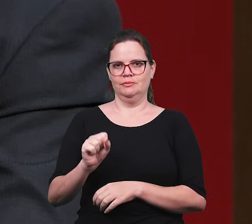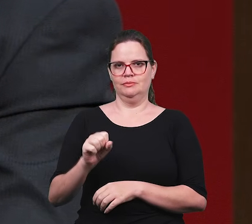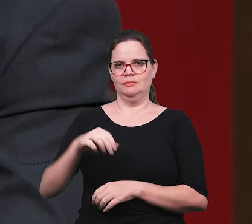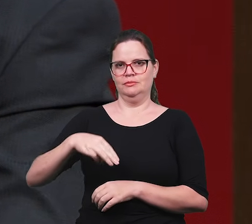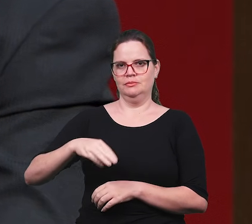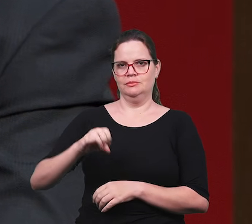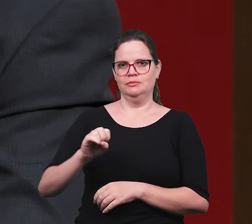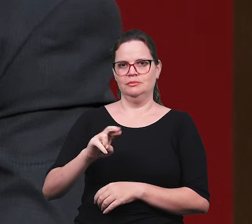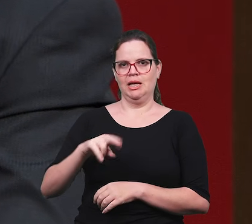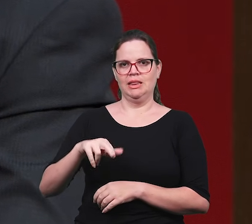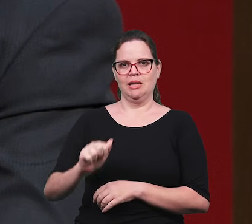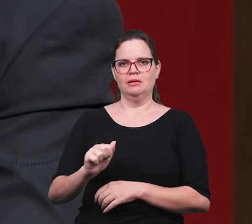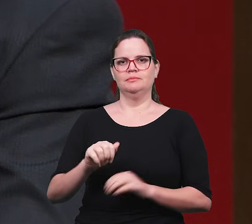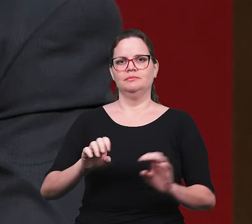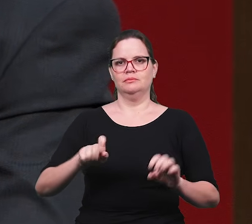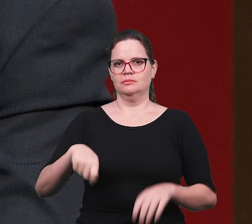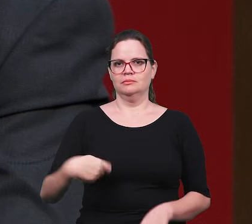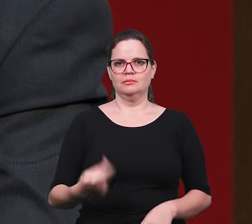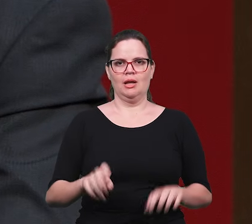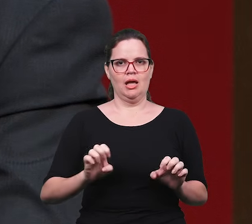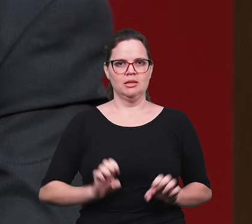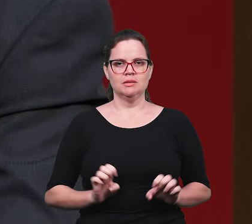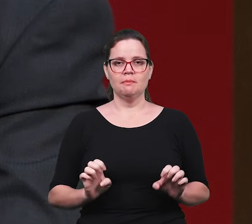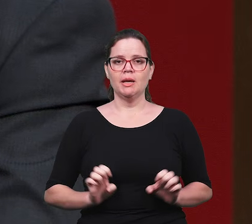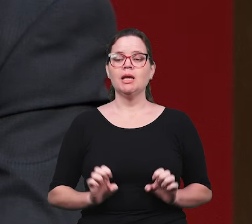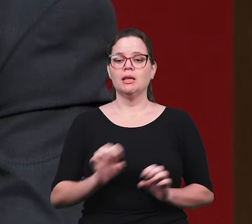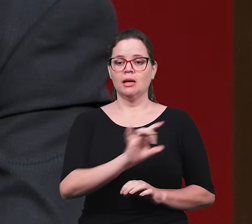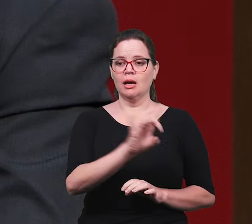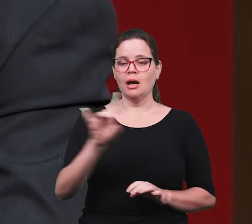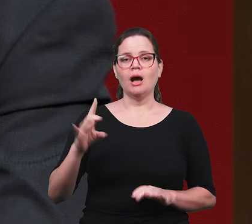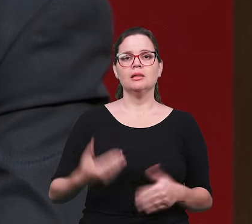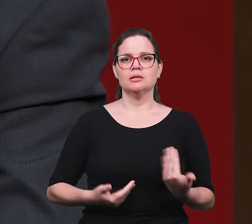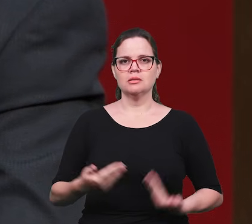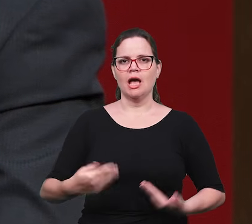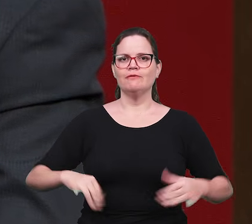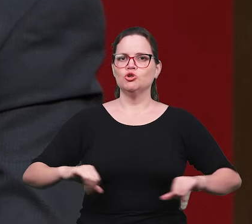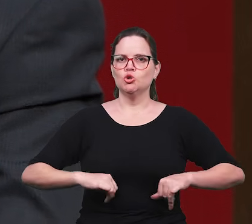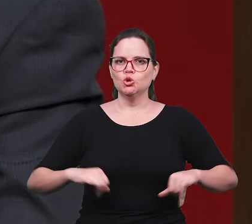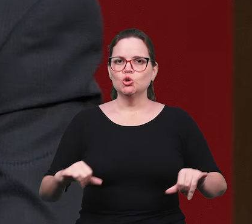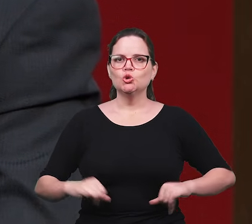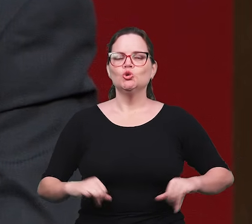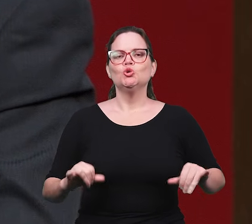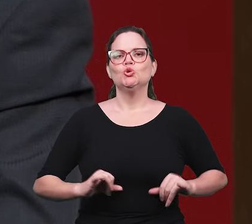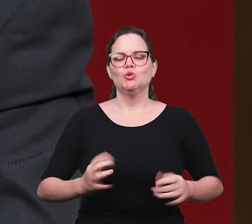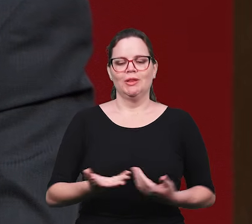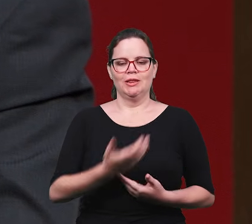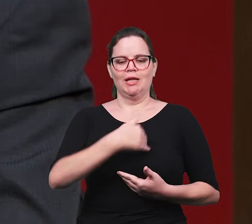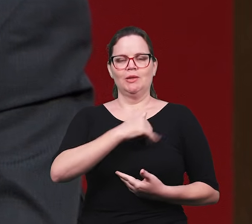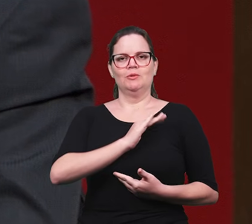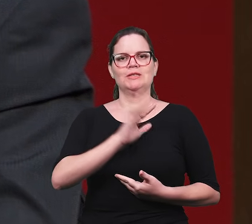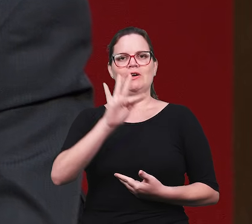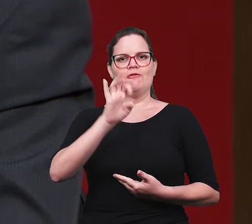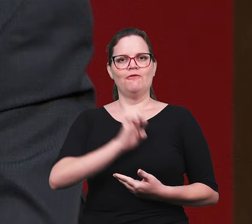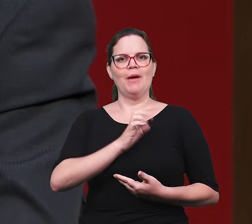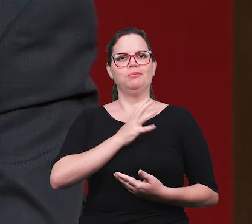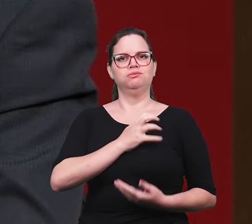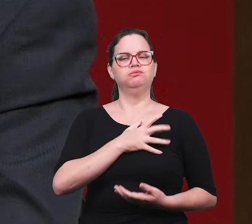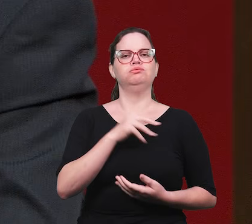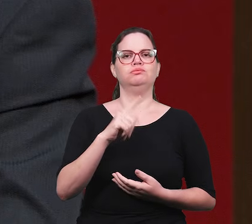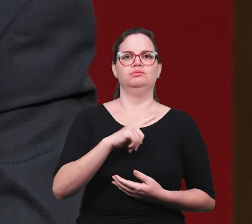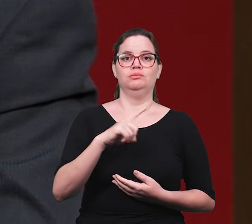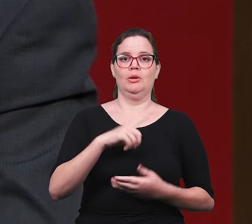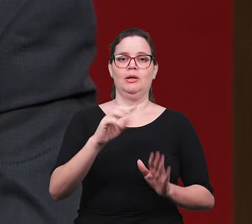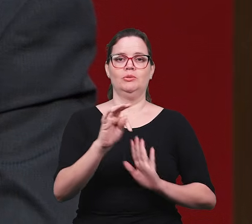que esta fé ela foi devidamente guardada em cada coração, e a expressão, né, que surge para nós é